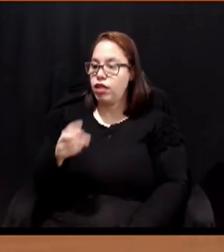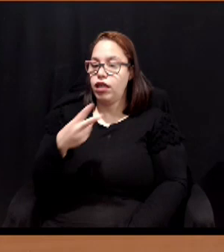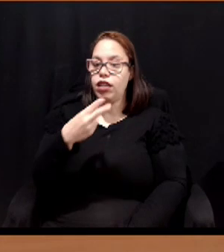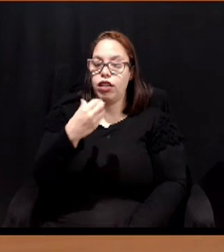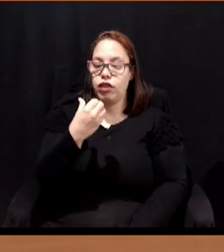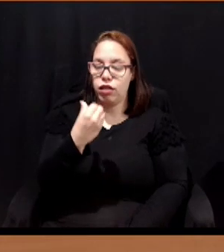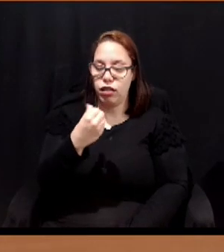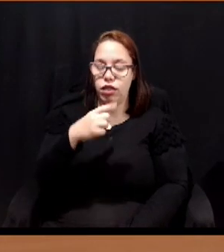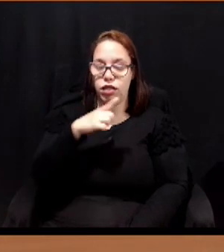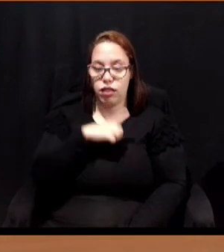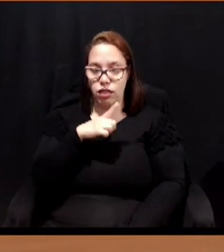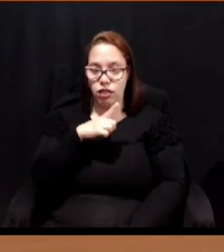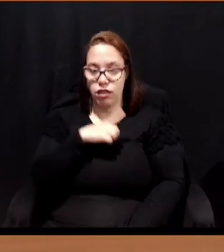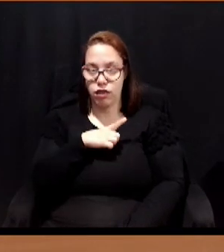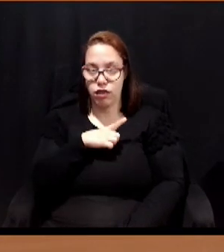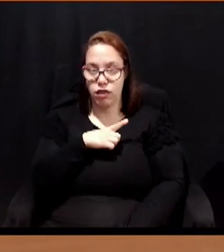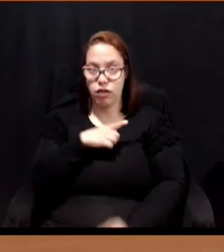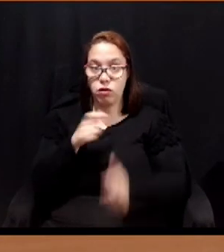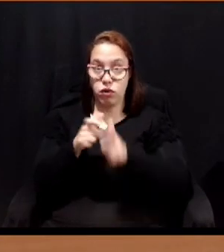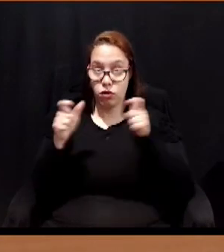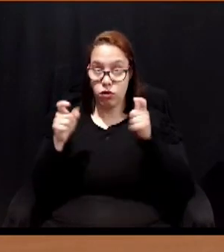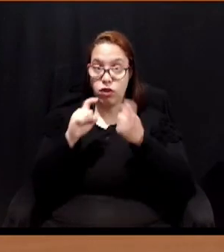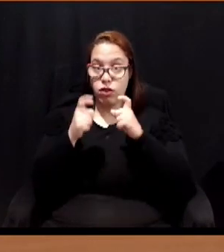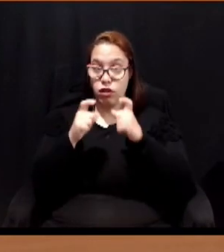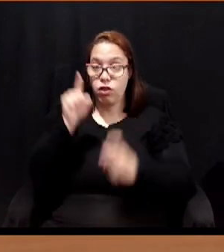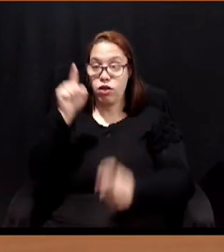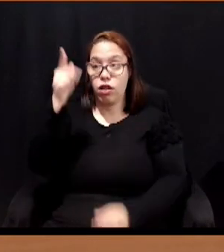uma grande reunião lá em São Paulo,